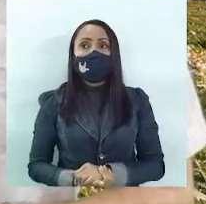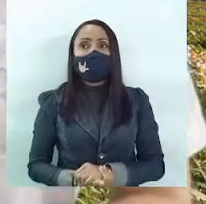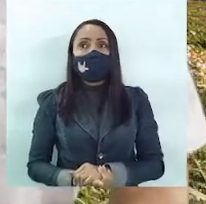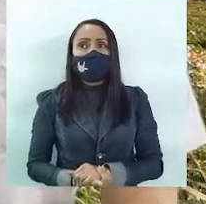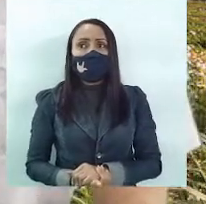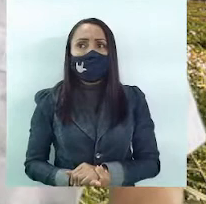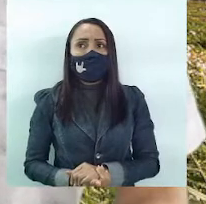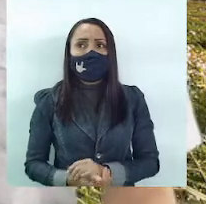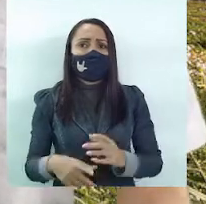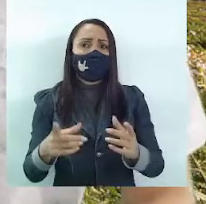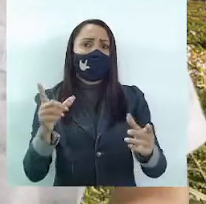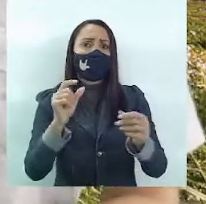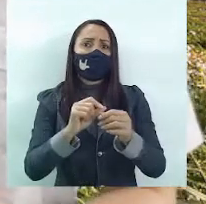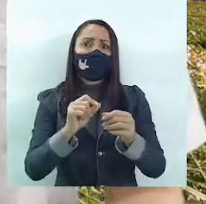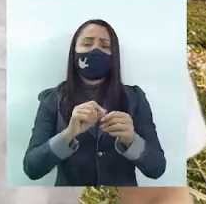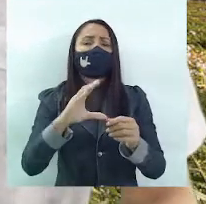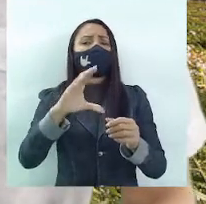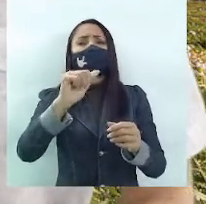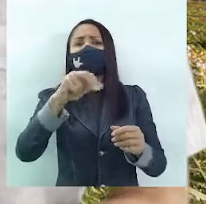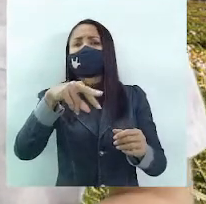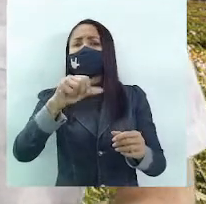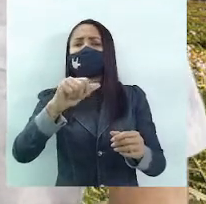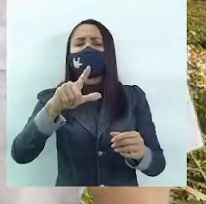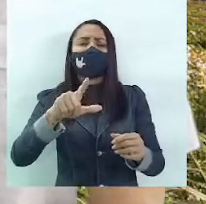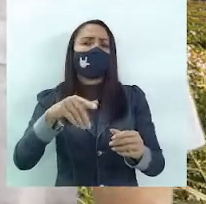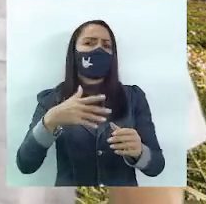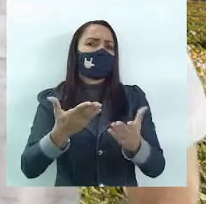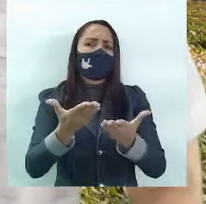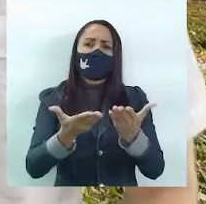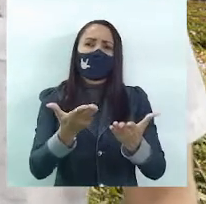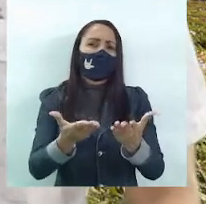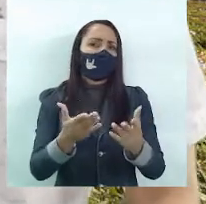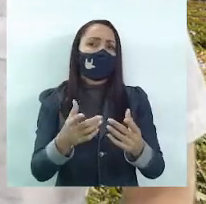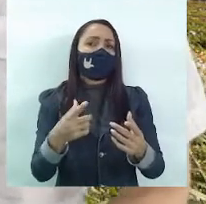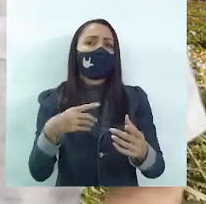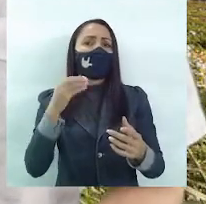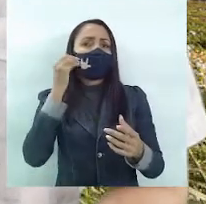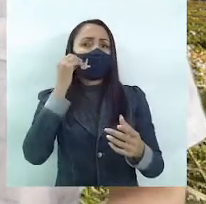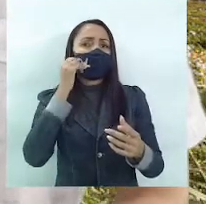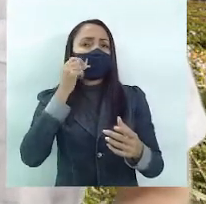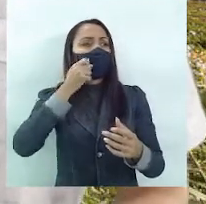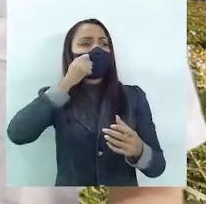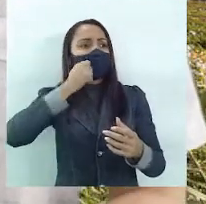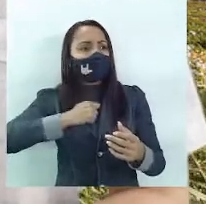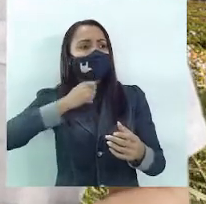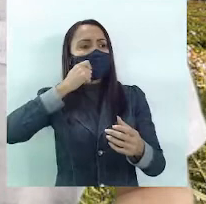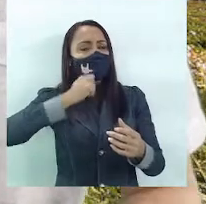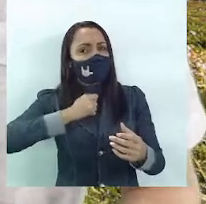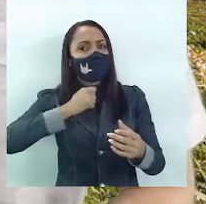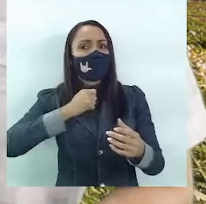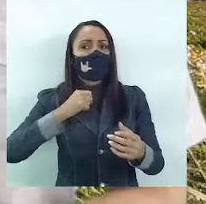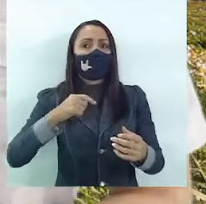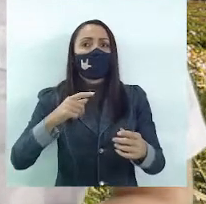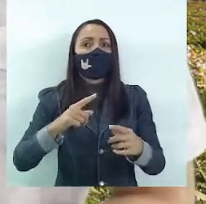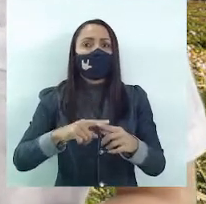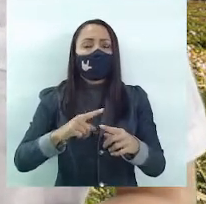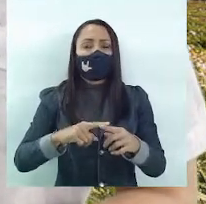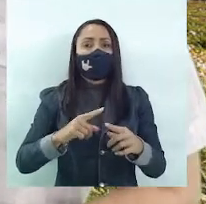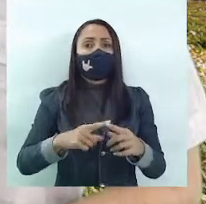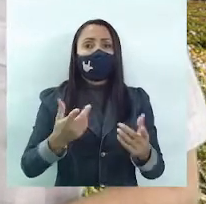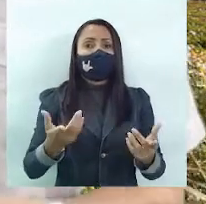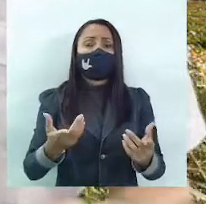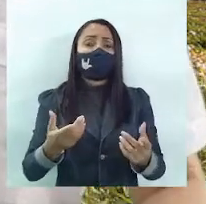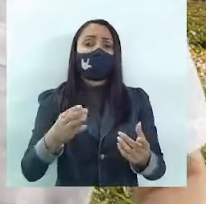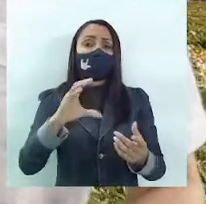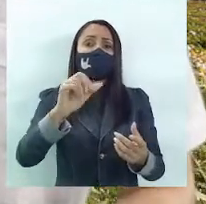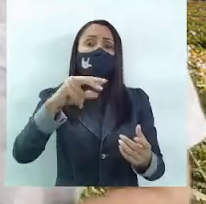dizendo assim que não vai fazer canal, não quer fazer canal, prefere tirar o dente. Por quê? Porque acredita que depois que faz o tratamento de canal, o dente fica fraco. E